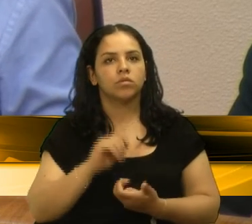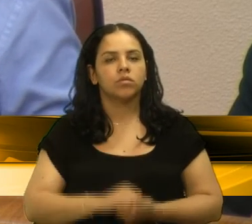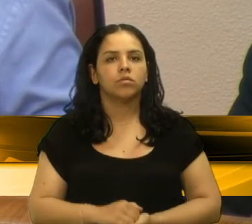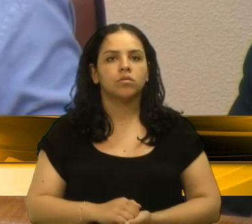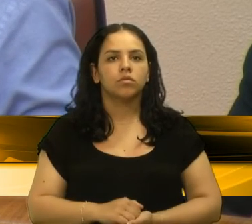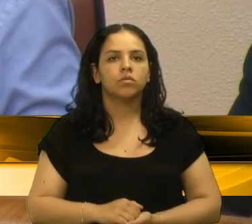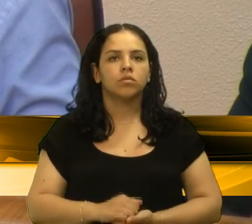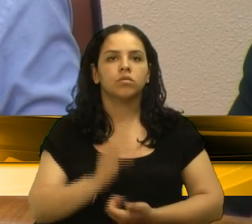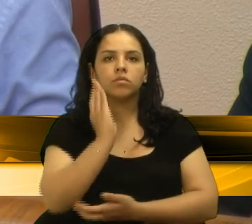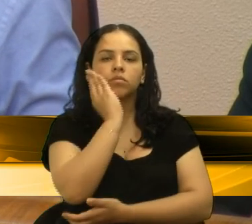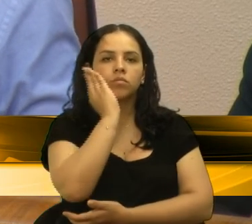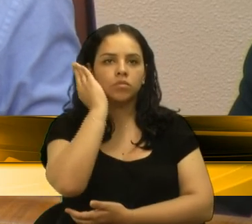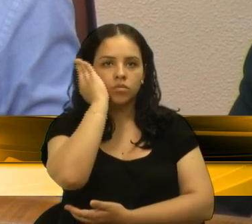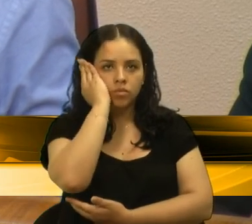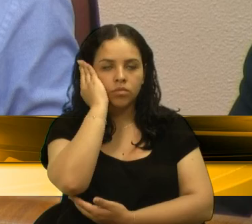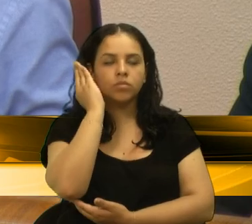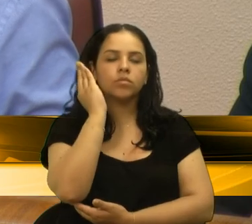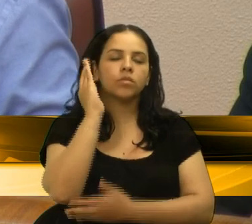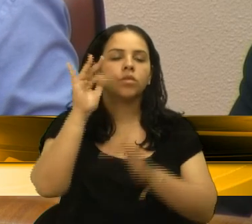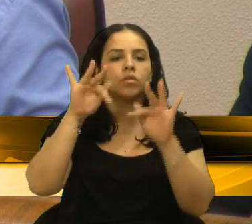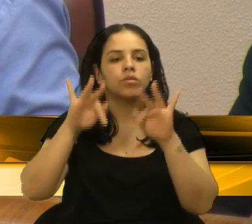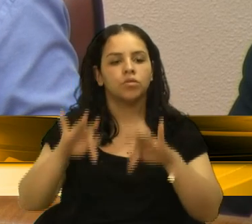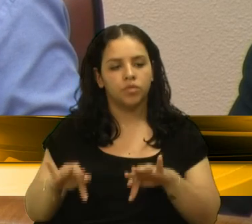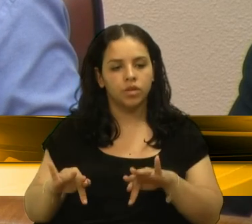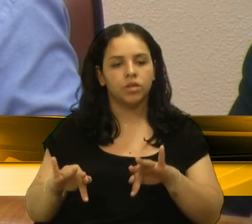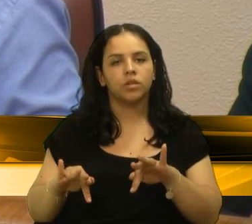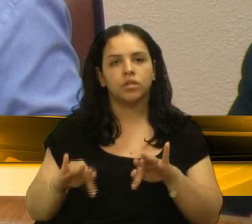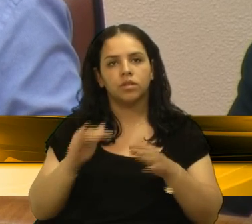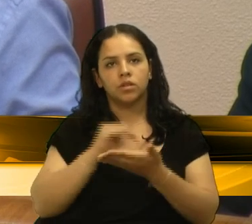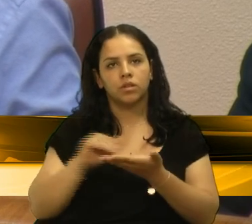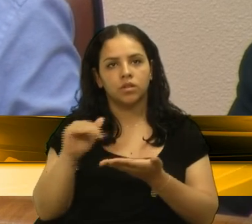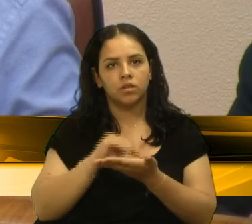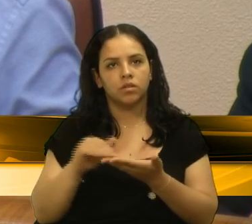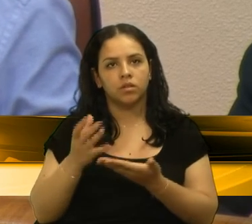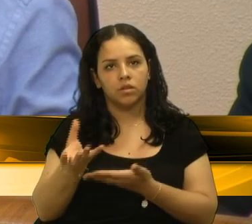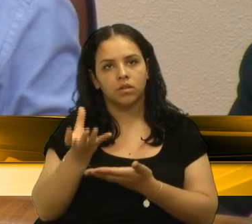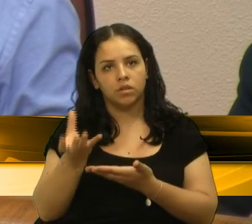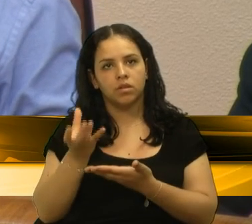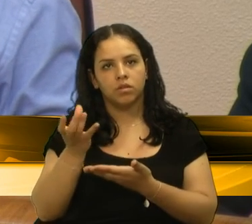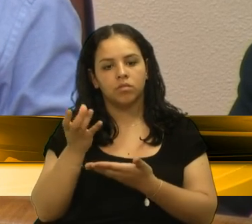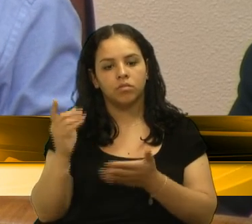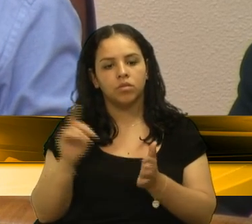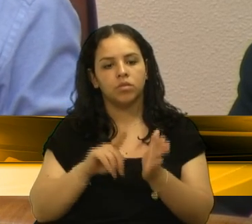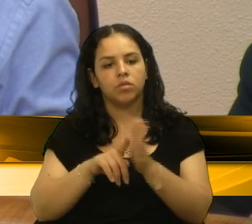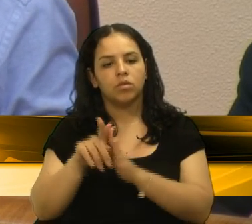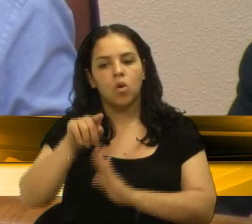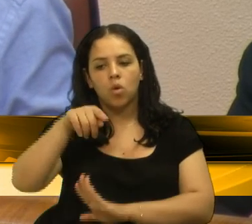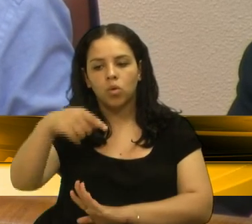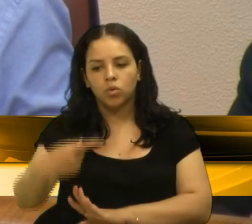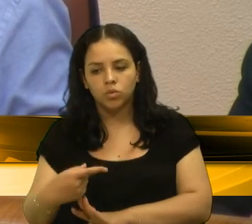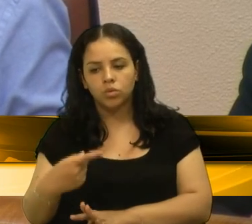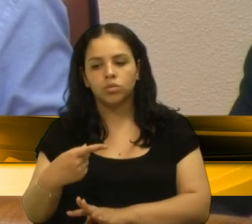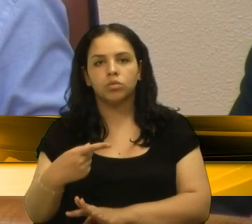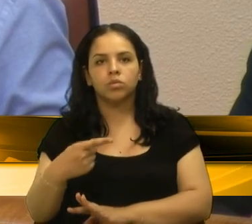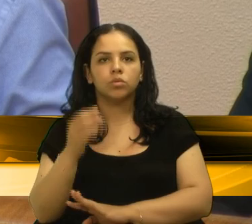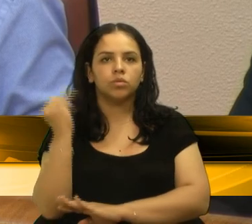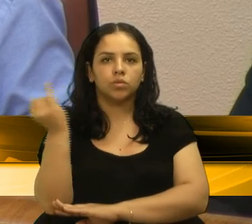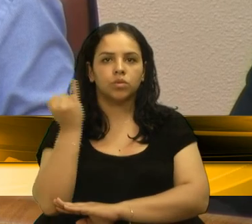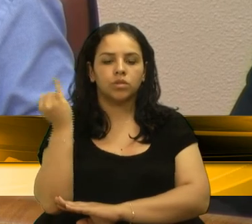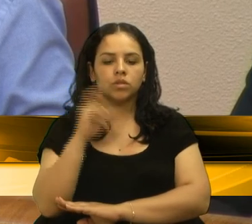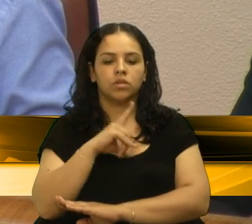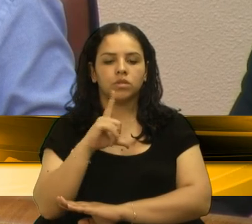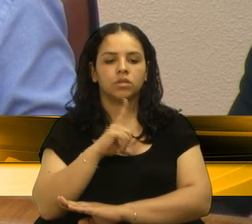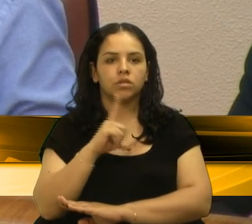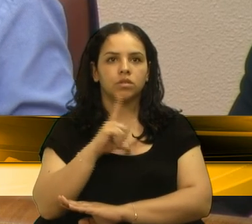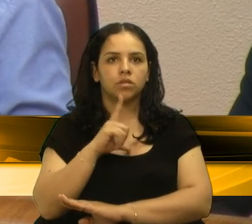Cássia Kuhn. Encerrando esse ponto, secretário, eu gostaria de passar agora a questioná-lo sobre outro item que está dentro da denúncia, que fala